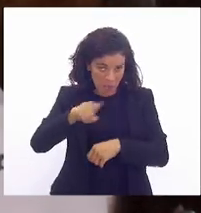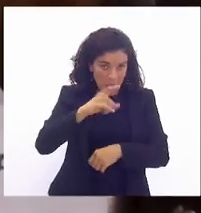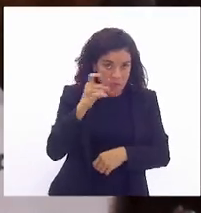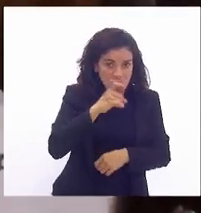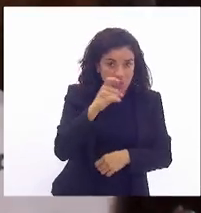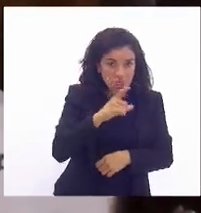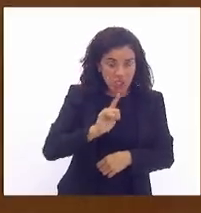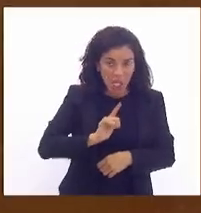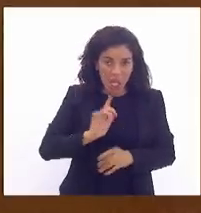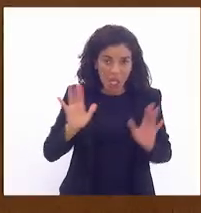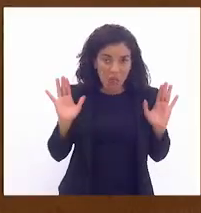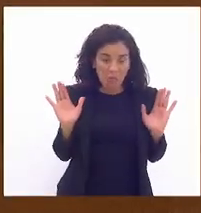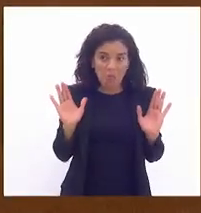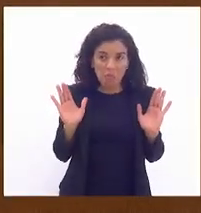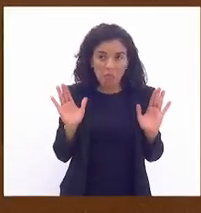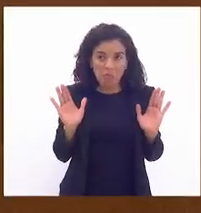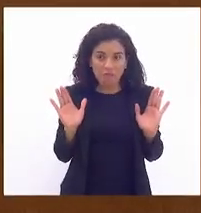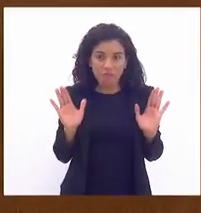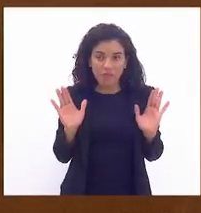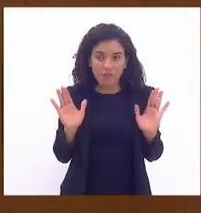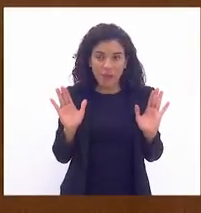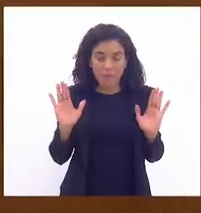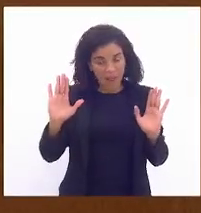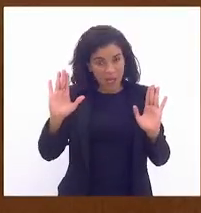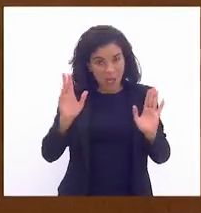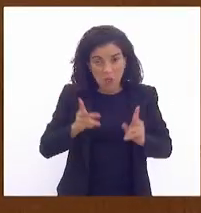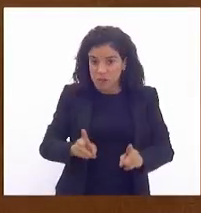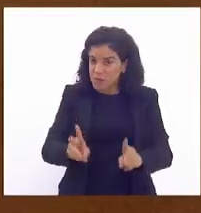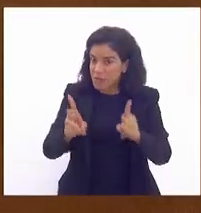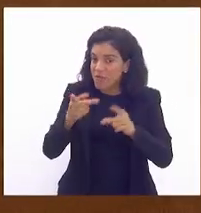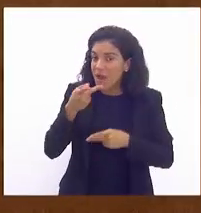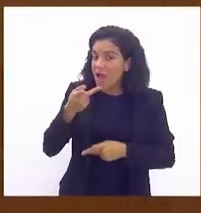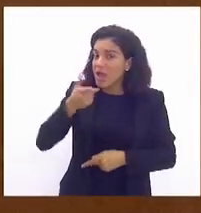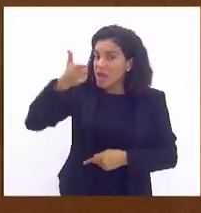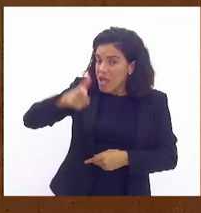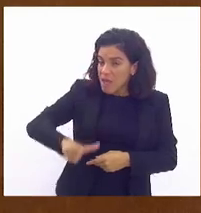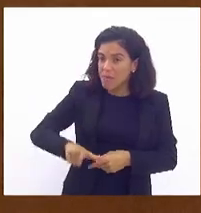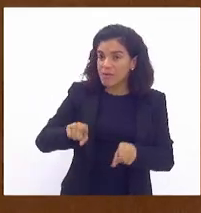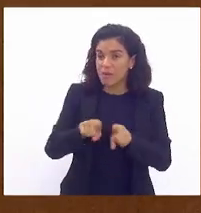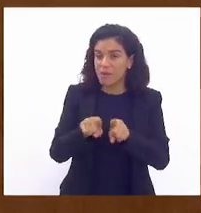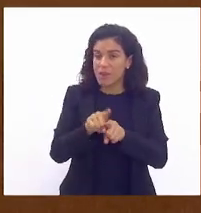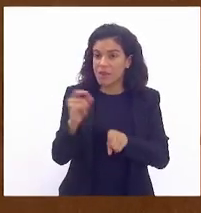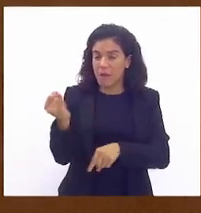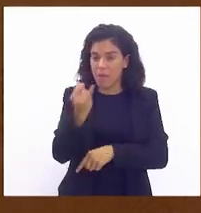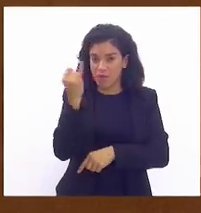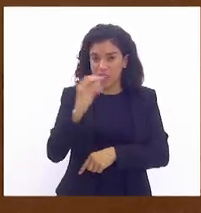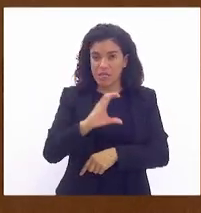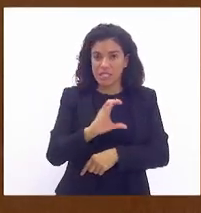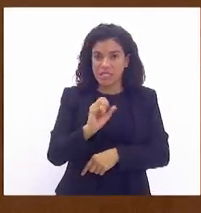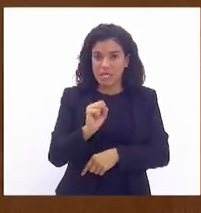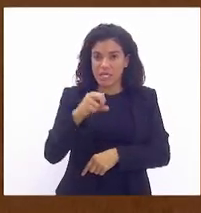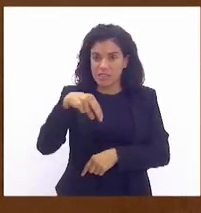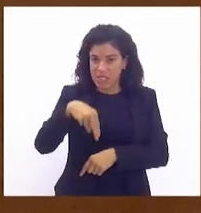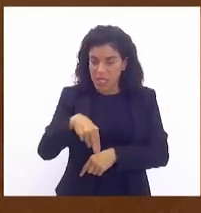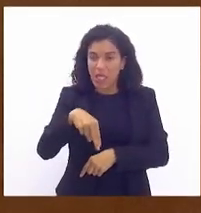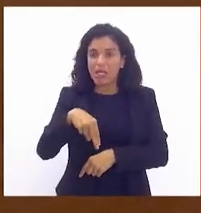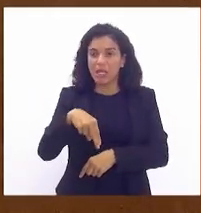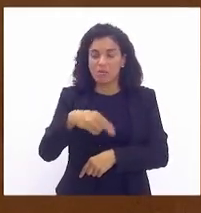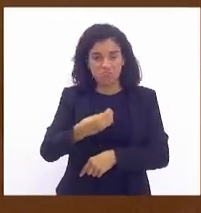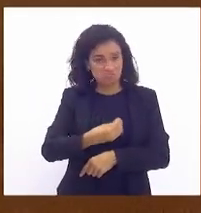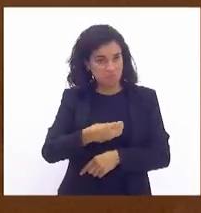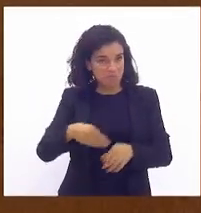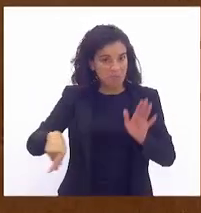nisso? Eu sempre disse e digo da importância da CSN para a cidade de Volta